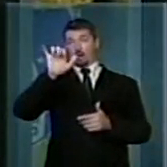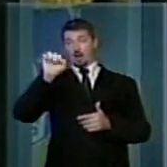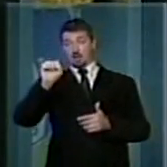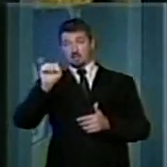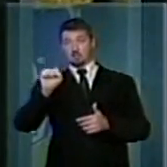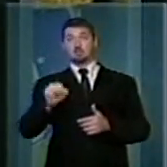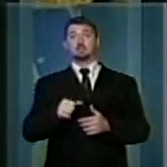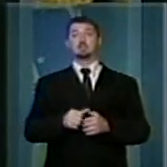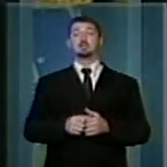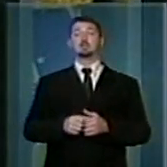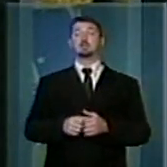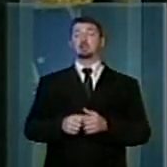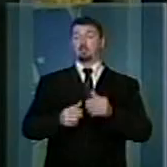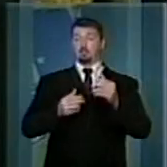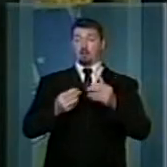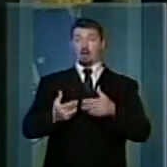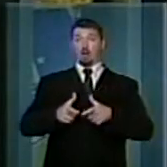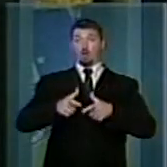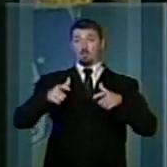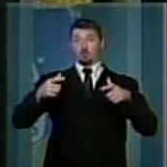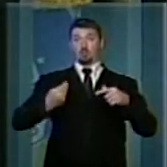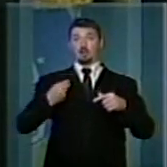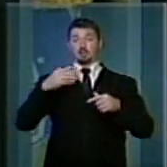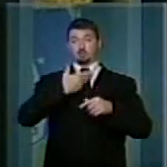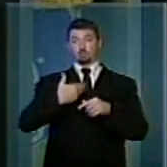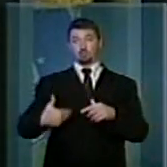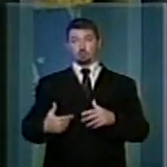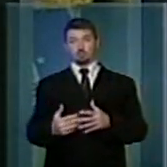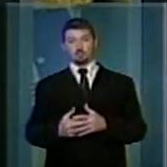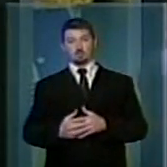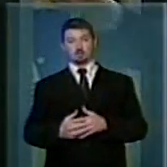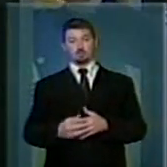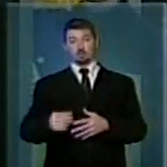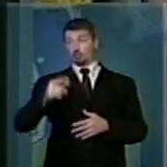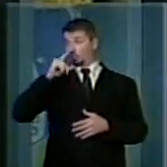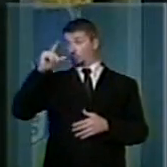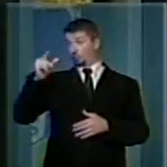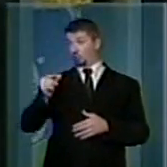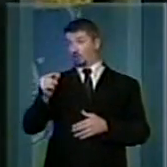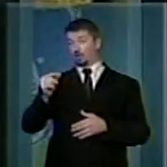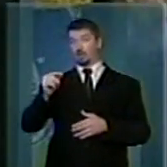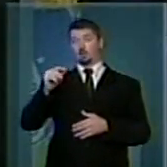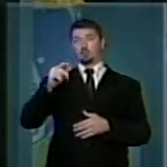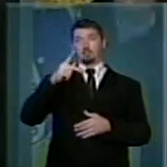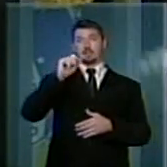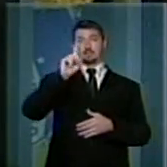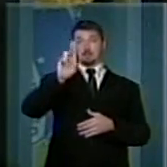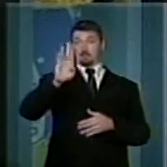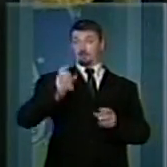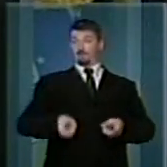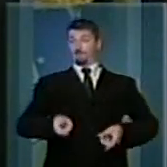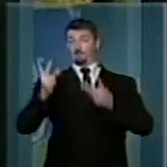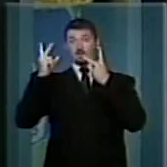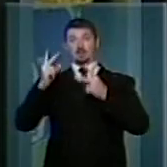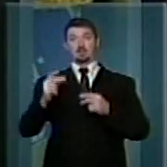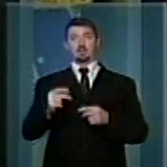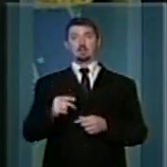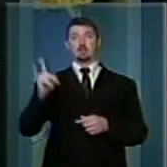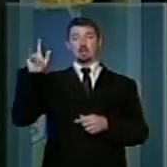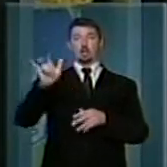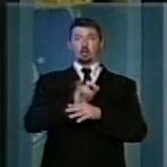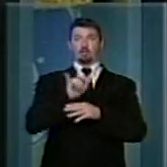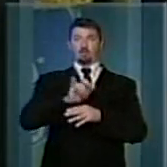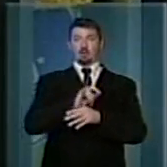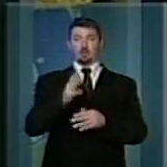aumentou a participação pública na Petrobras quando os tucanos venderam as ações da Petrobras na Bolsa de Nova York.